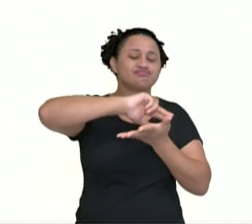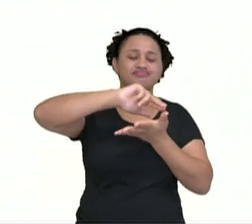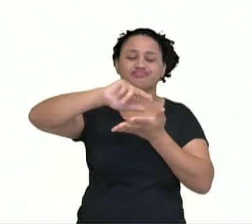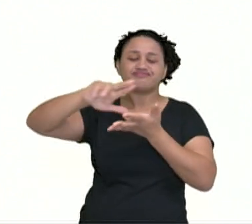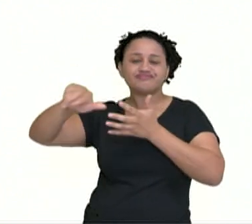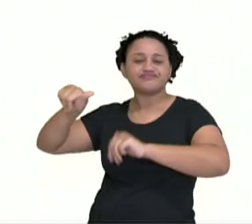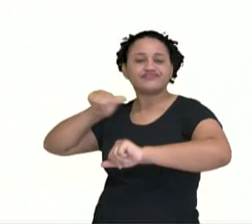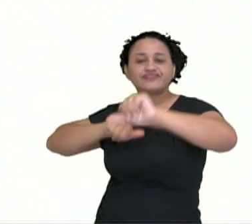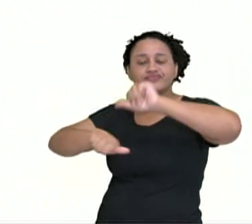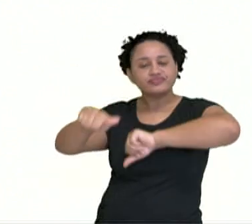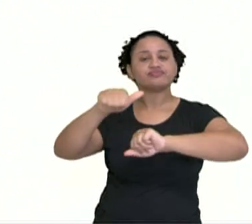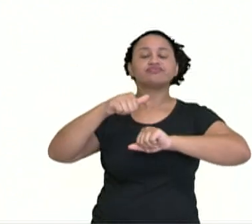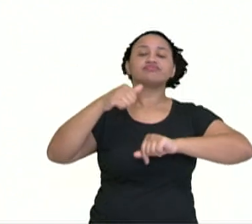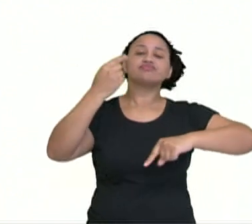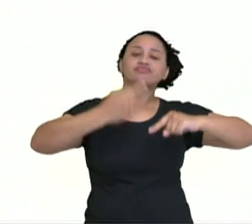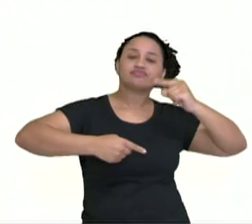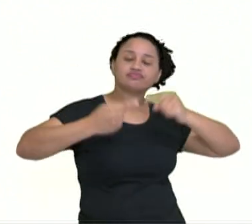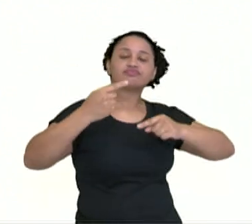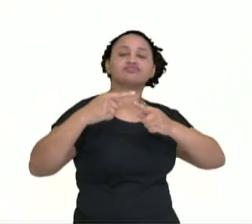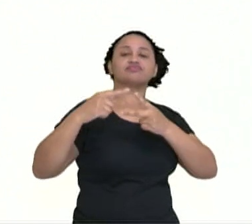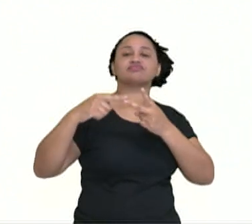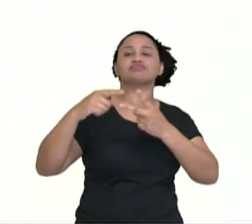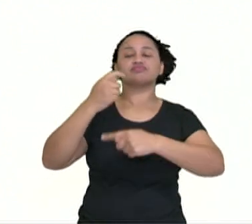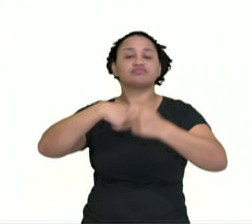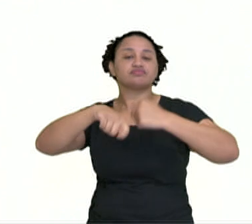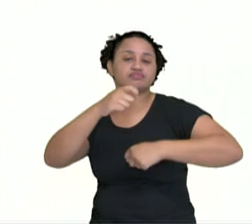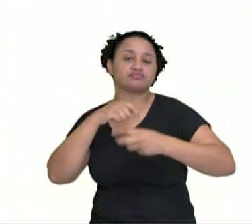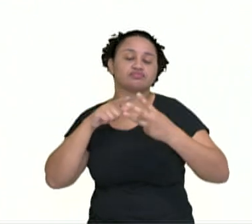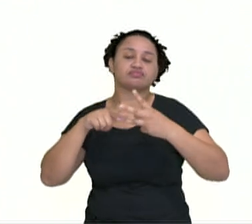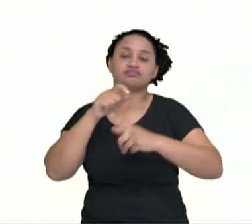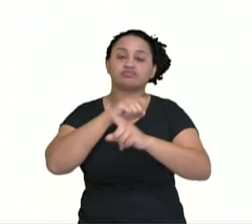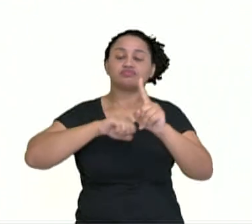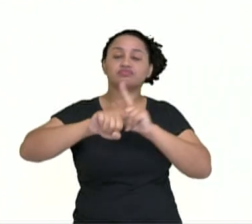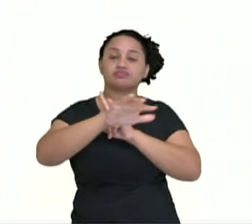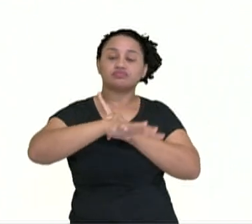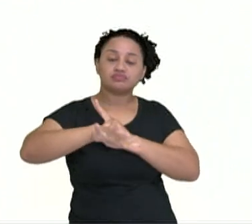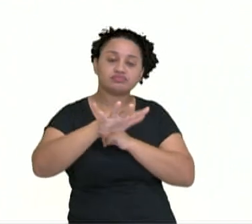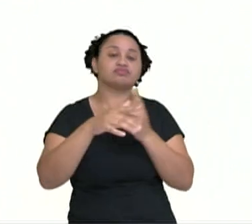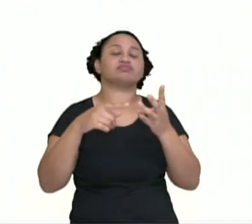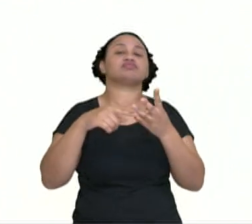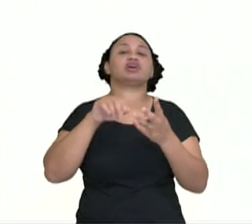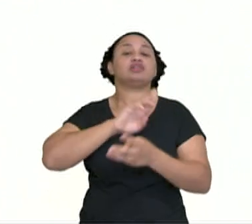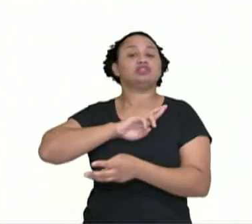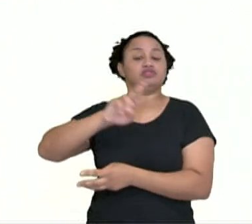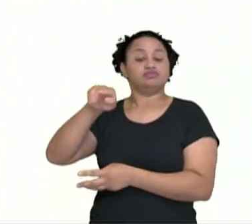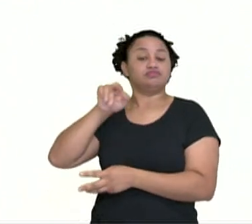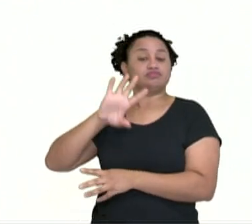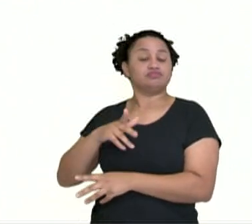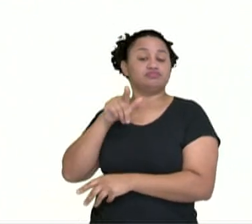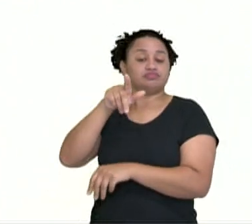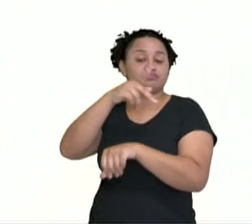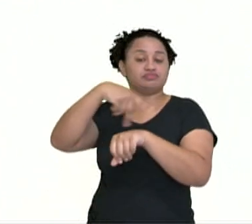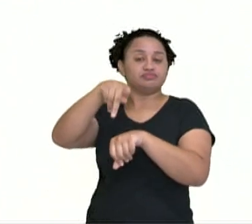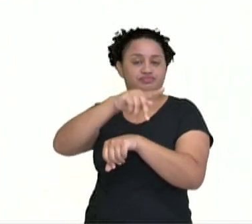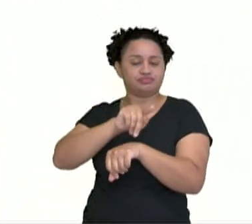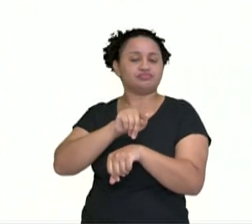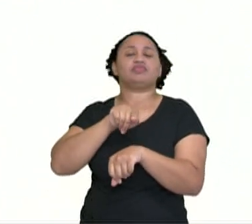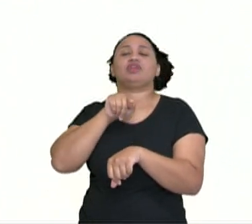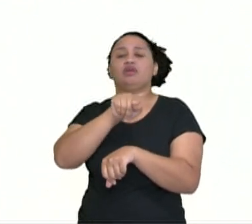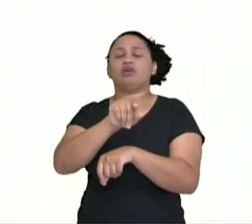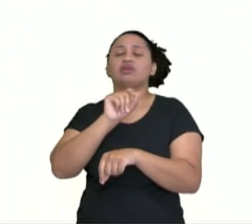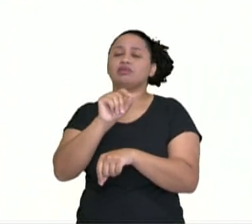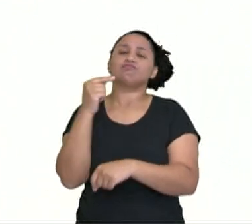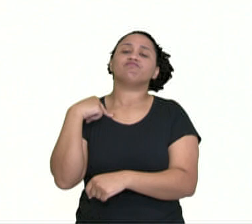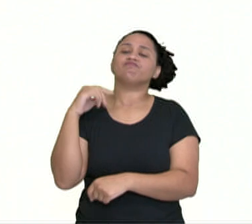transformações políticas, econômicas, sociais, religiosas dentro da Inglaterra e elas vão ser